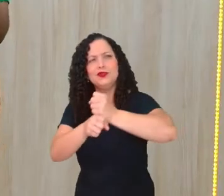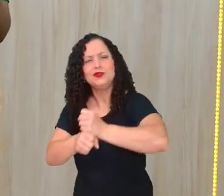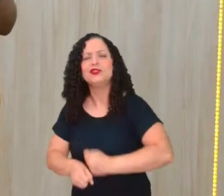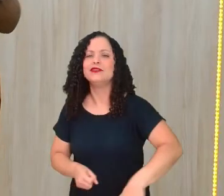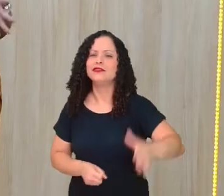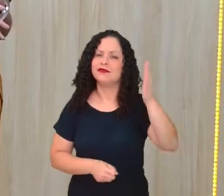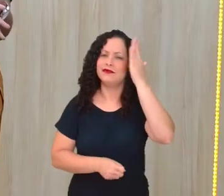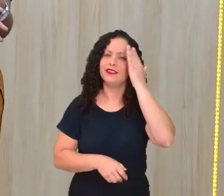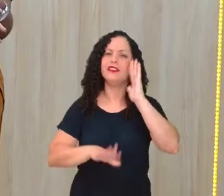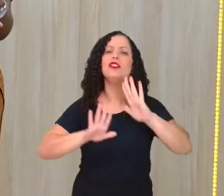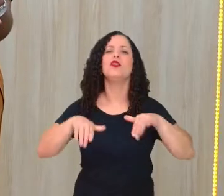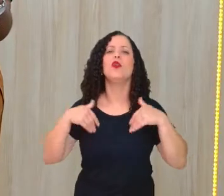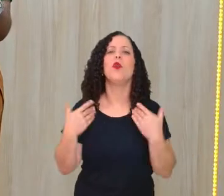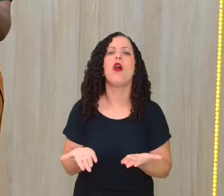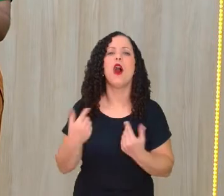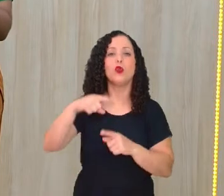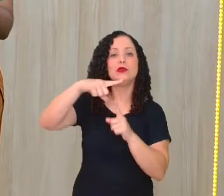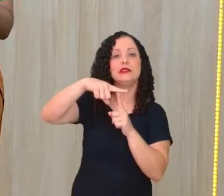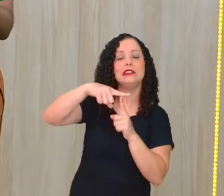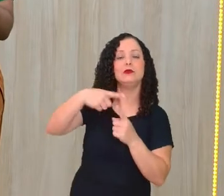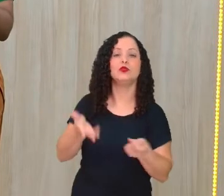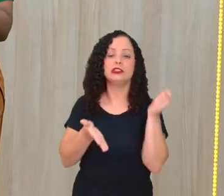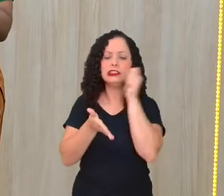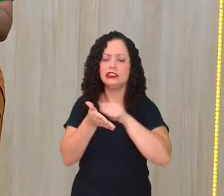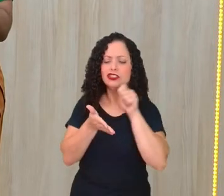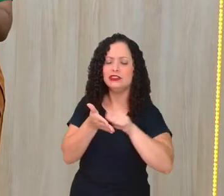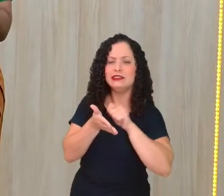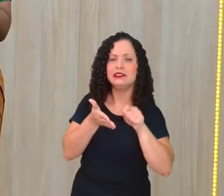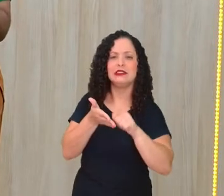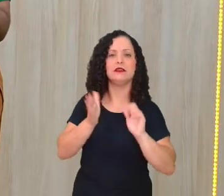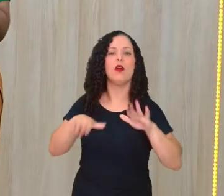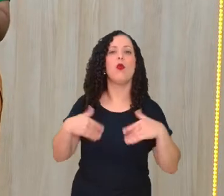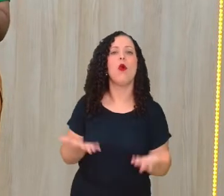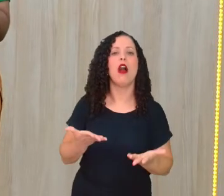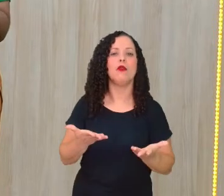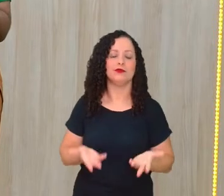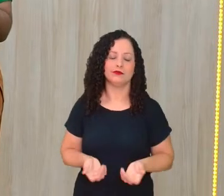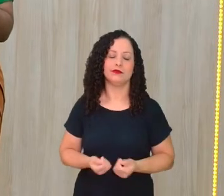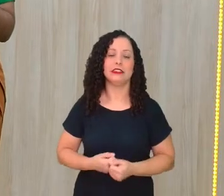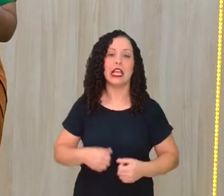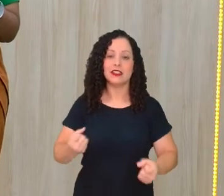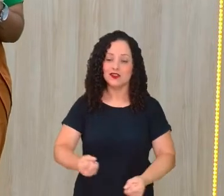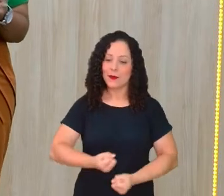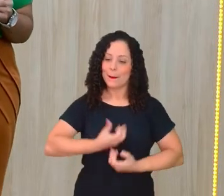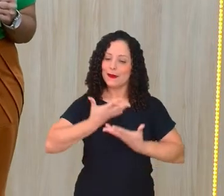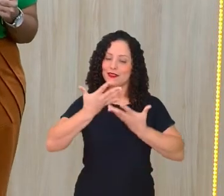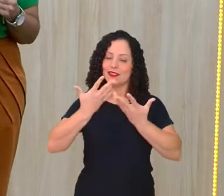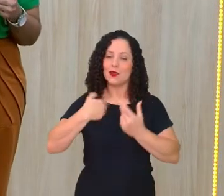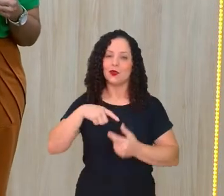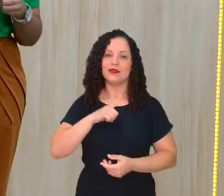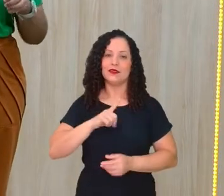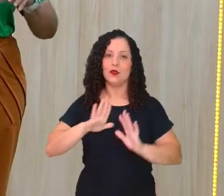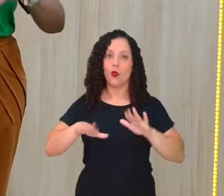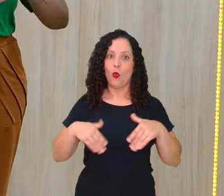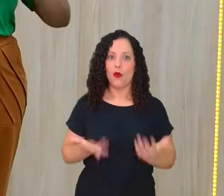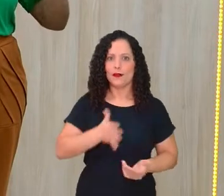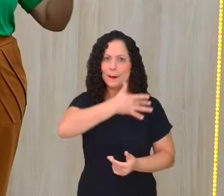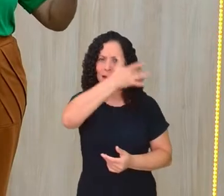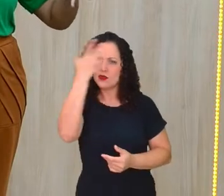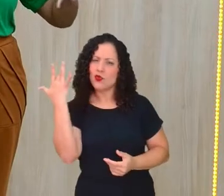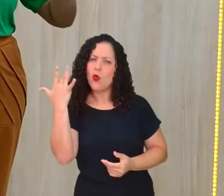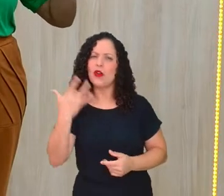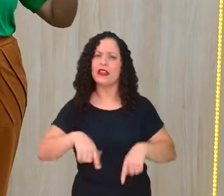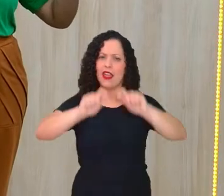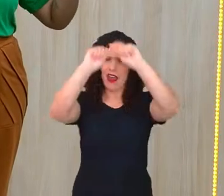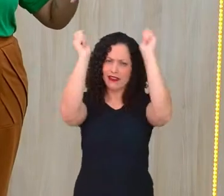entender qual é o seu estilo de escrita, né? E eu acho que a inspiração surge mais quando o escritor, o artista, de forma geral, ele cria